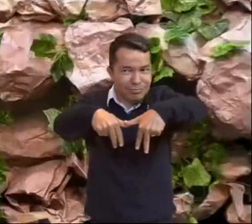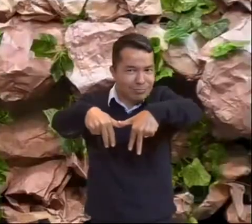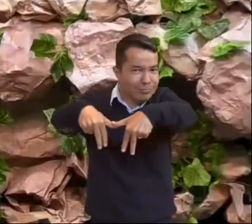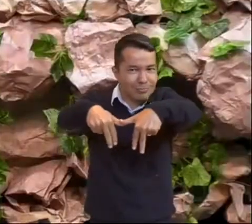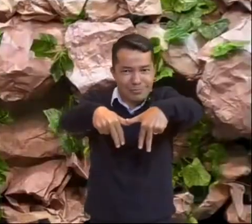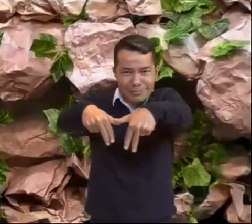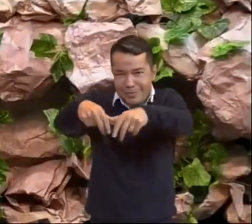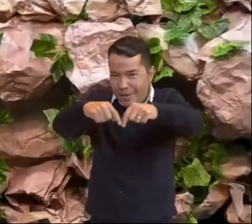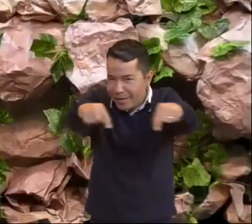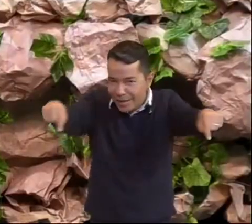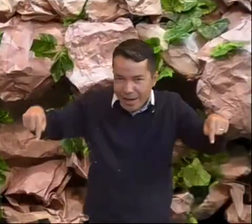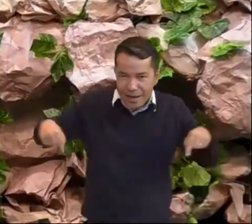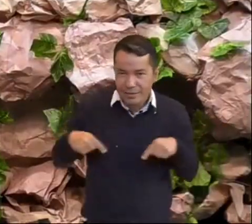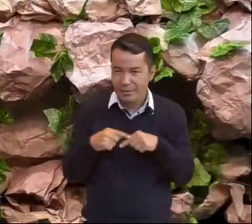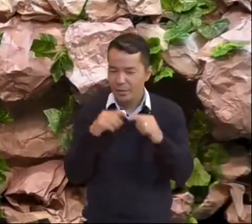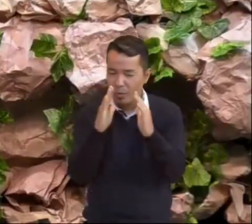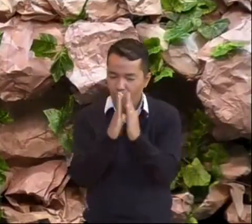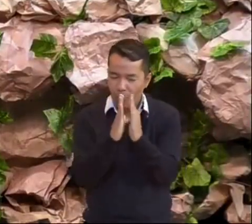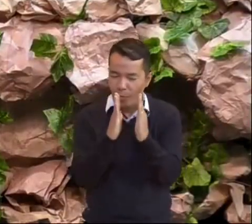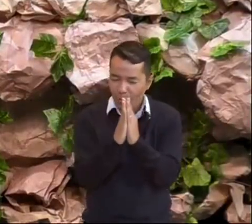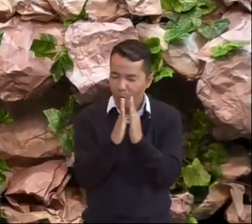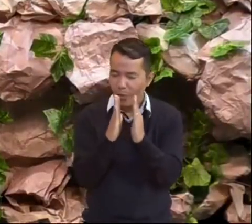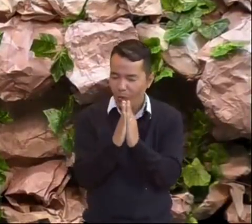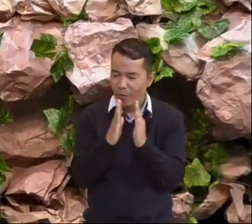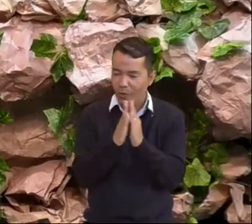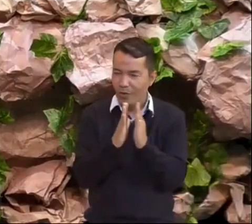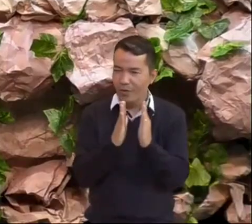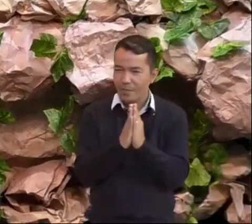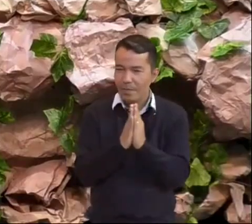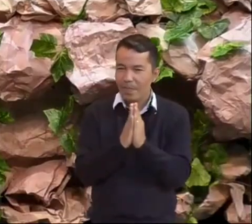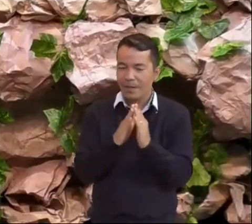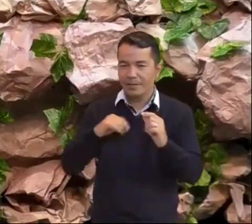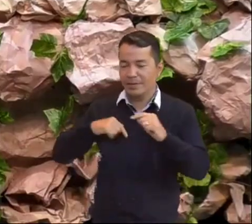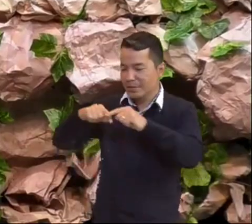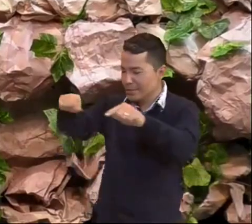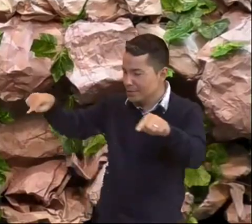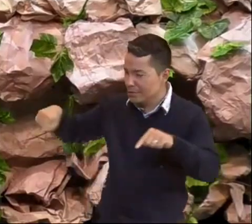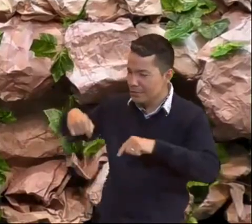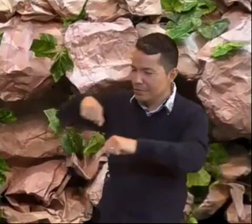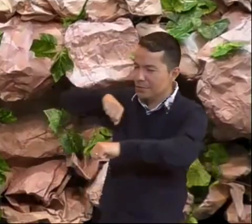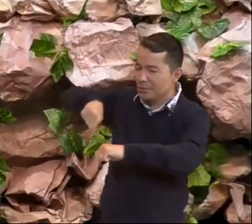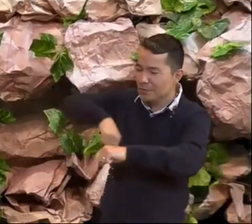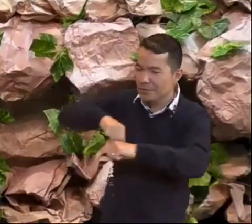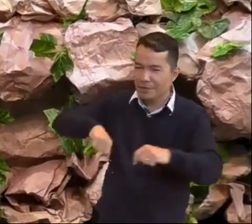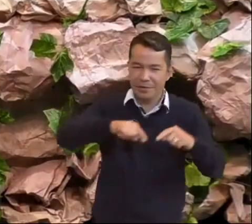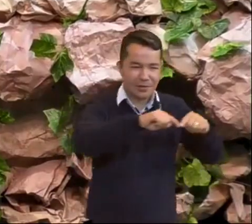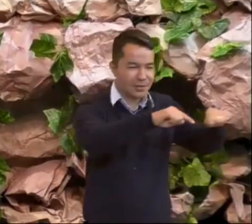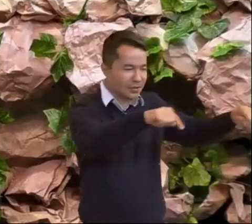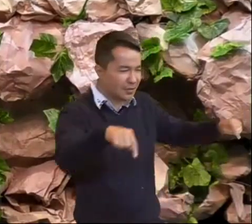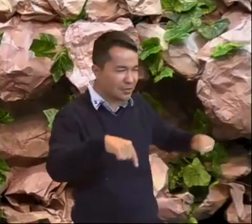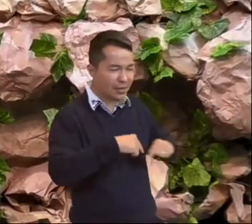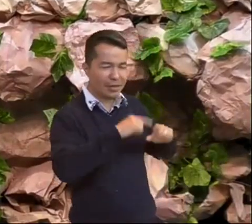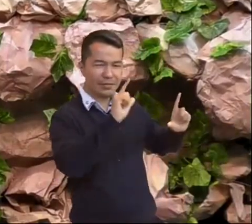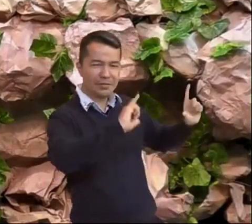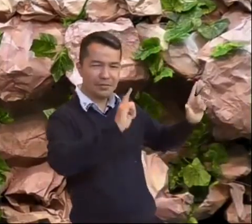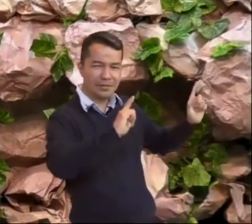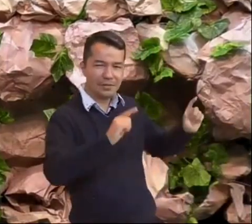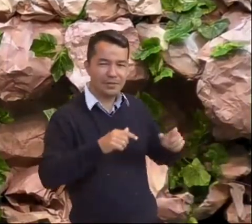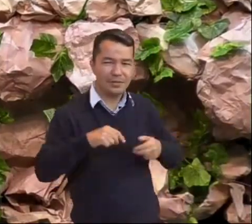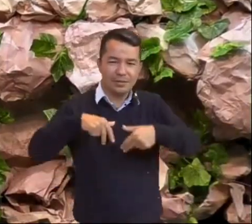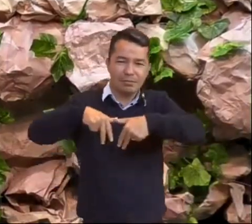nós saímos andando. Nós fomos na cozinha, na sala de televisão, e a gente ia andando e